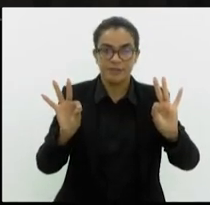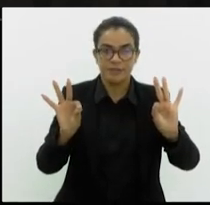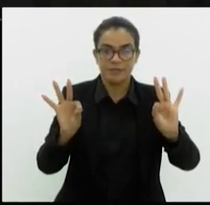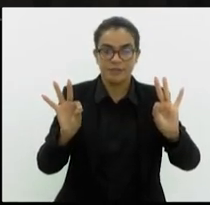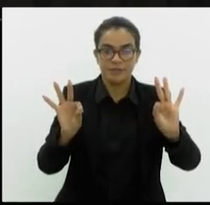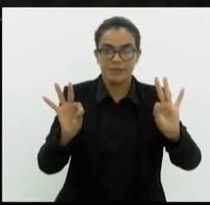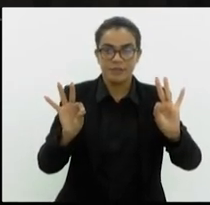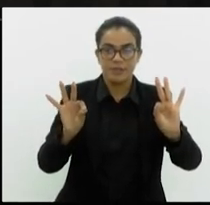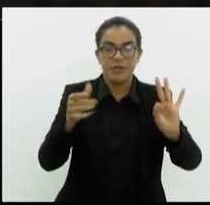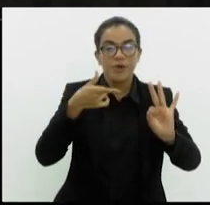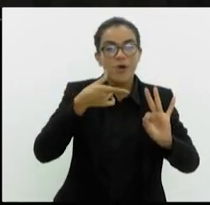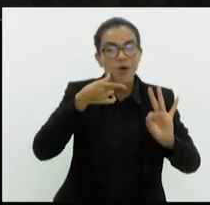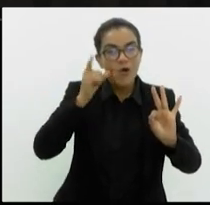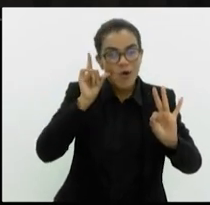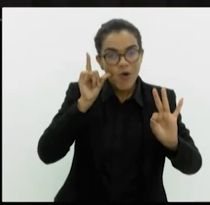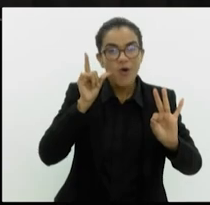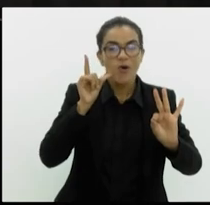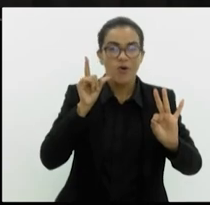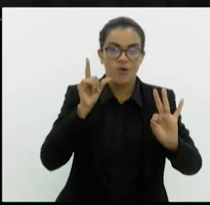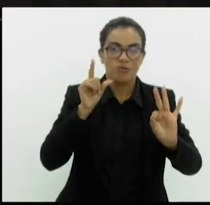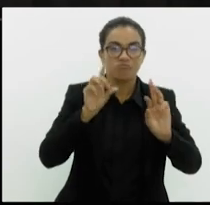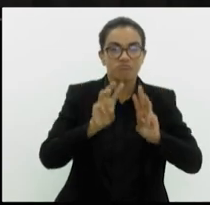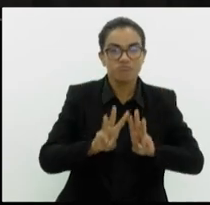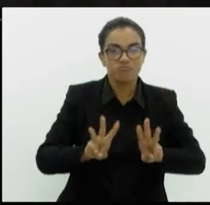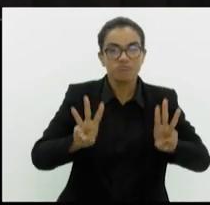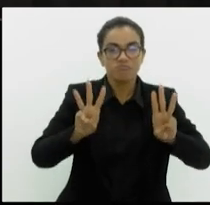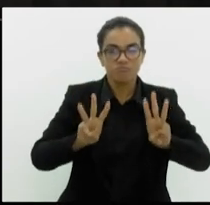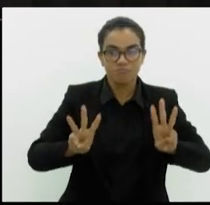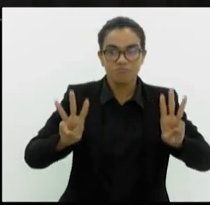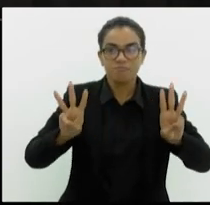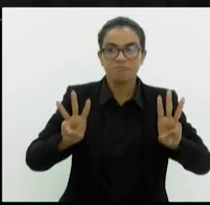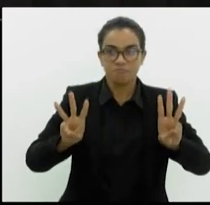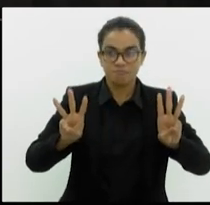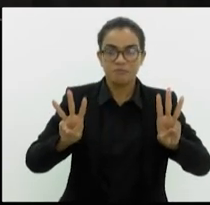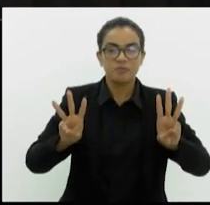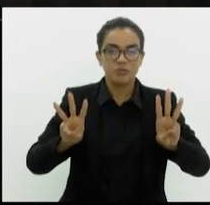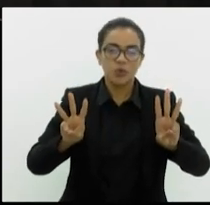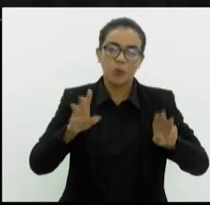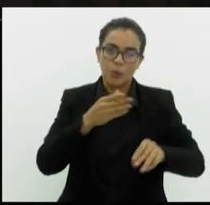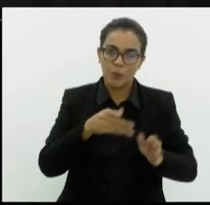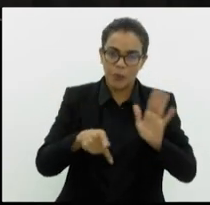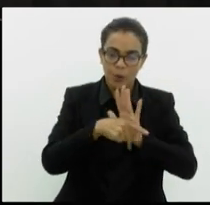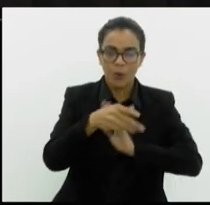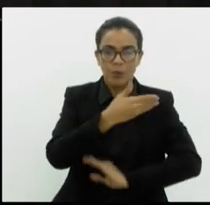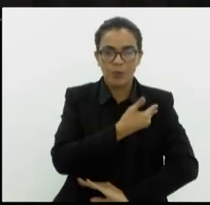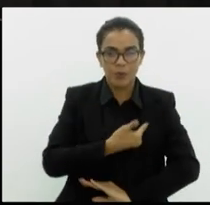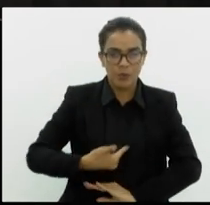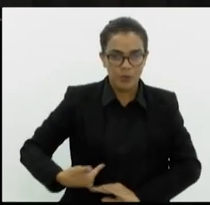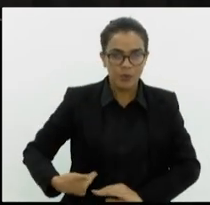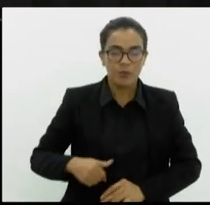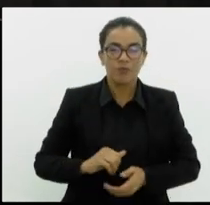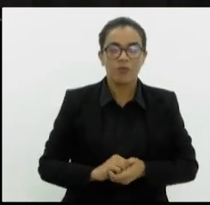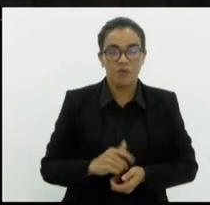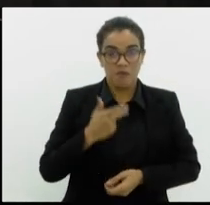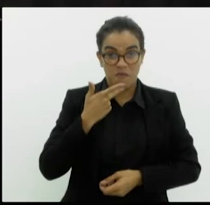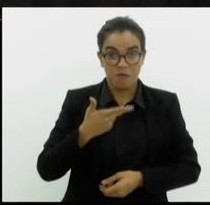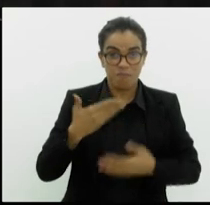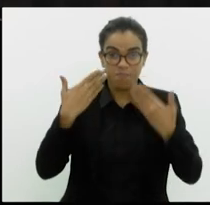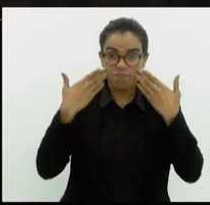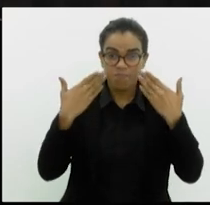Aí ontem, um site ligado ao governo, que recebe dinheiro do governo, se